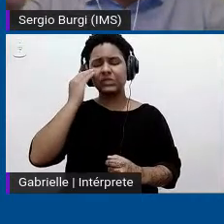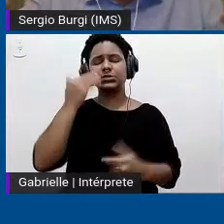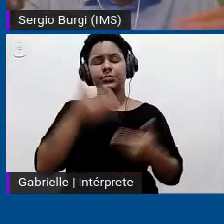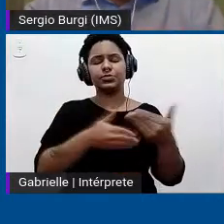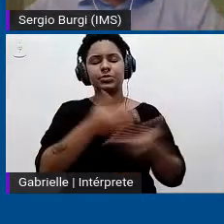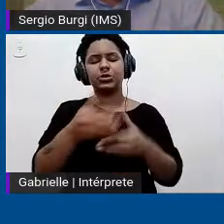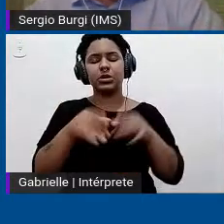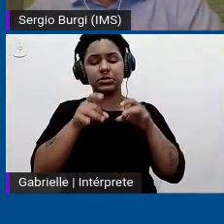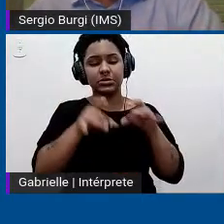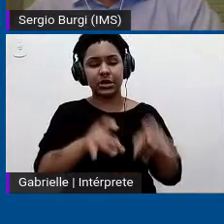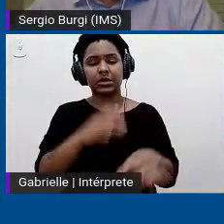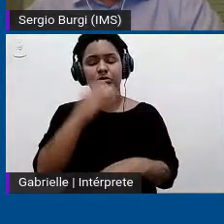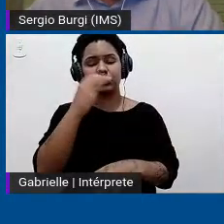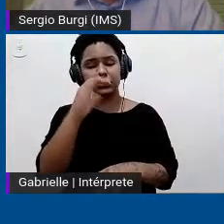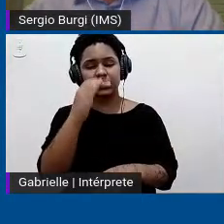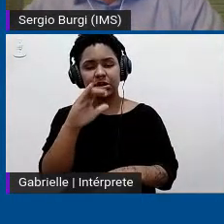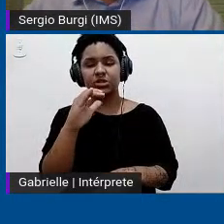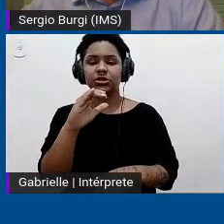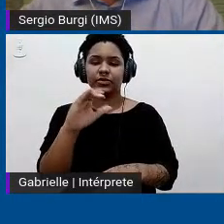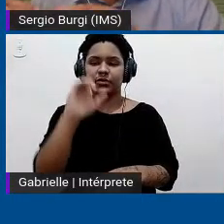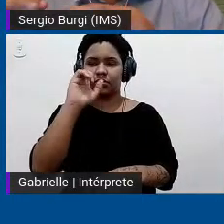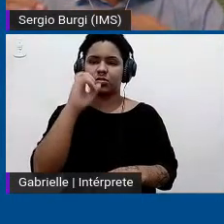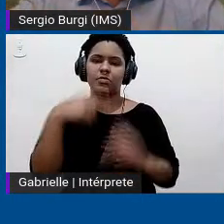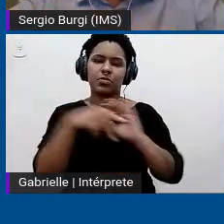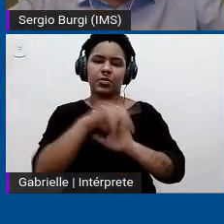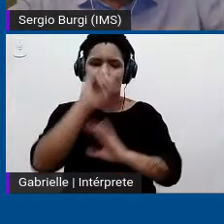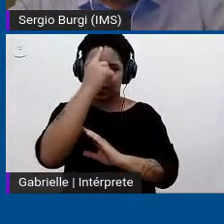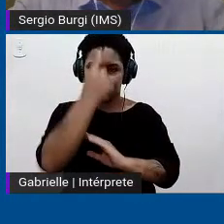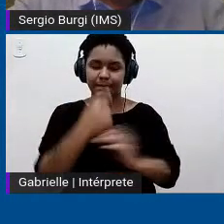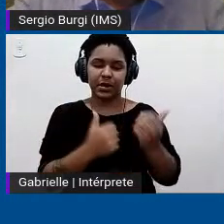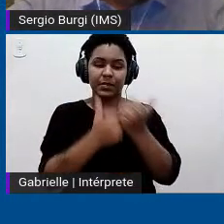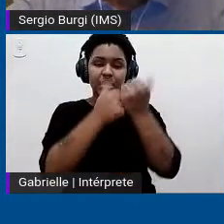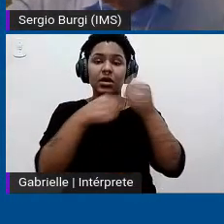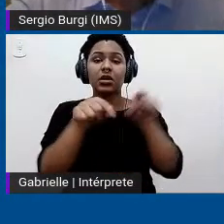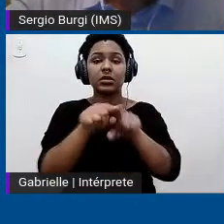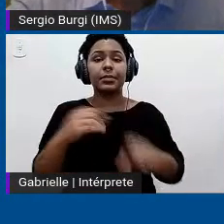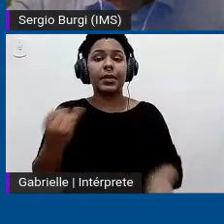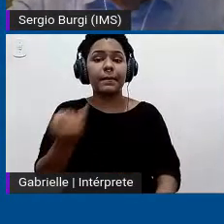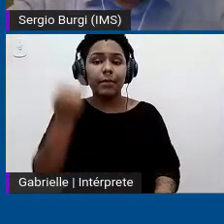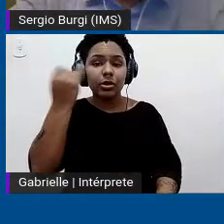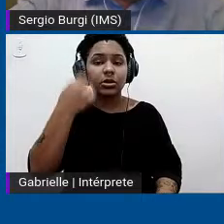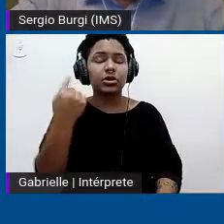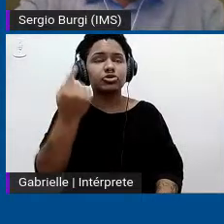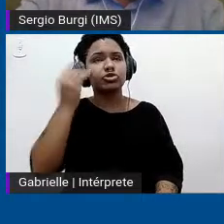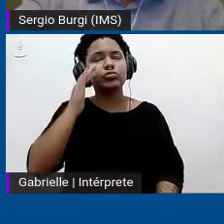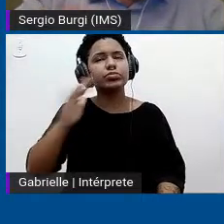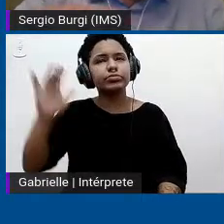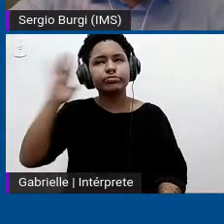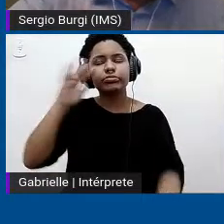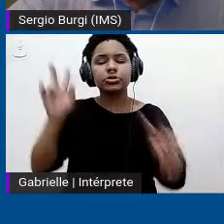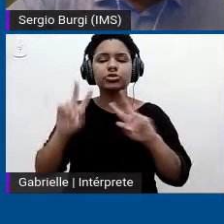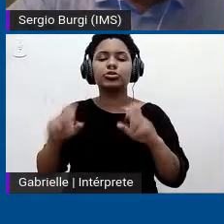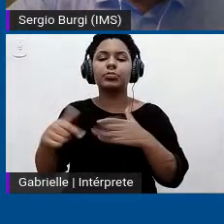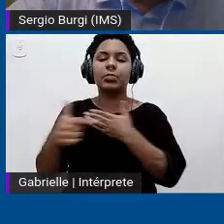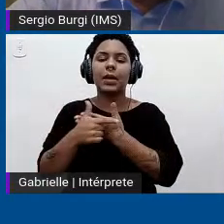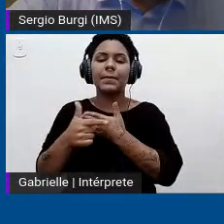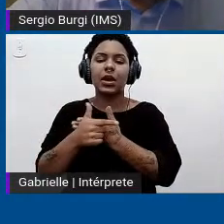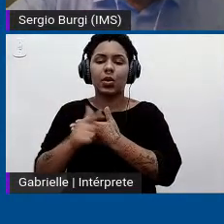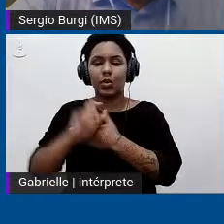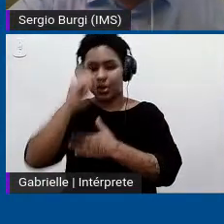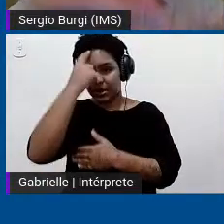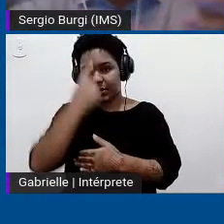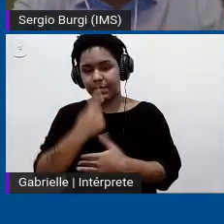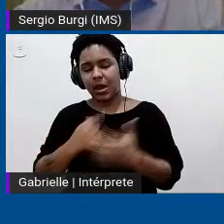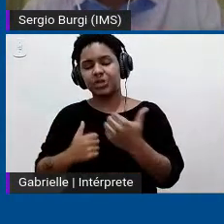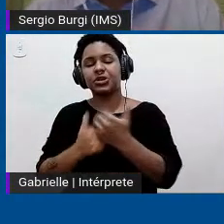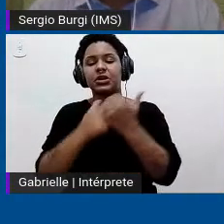de evolução das imagens por aparato, mas é fundamental também refletir criticamente sobre o papel das imagens por